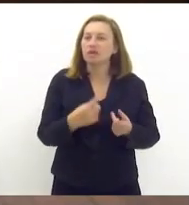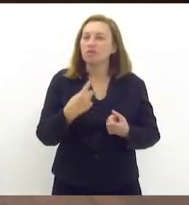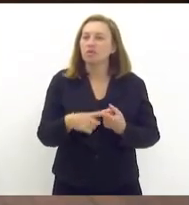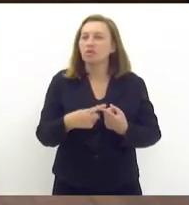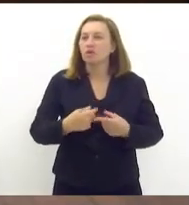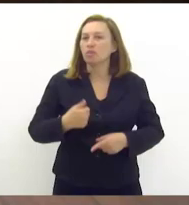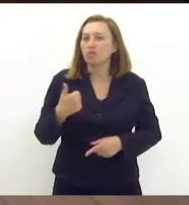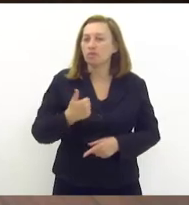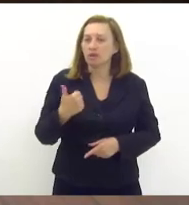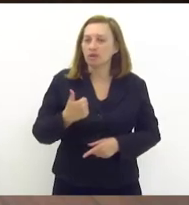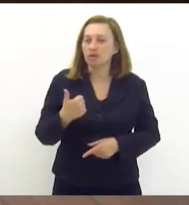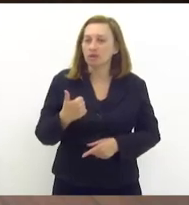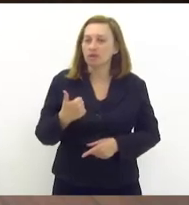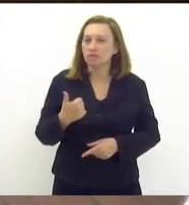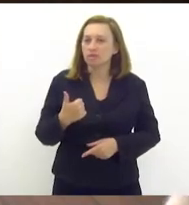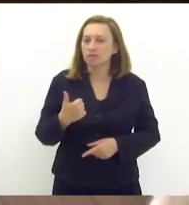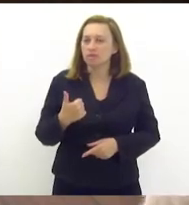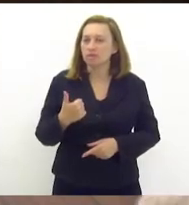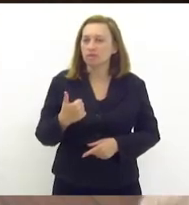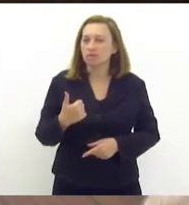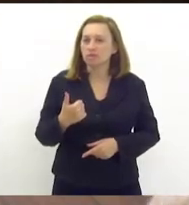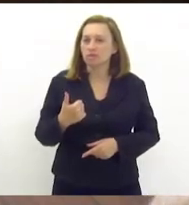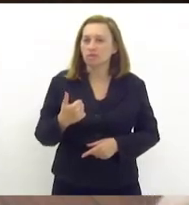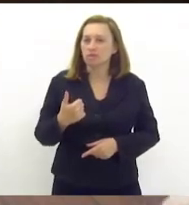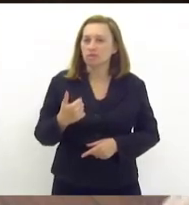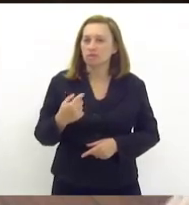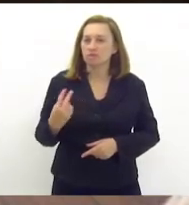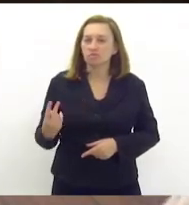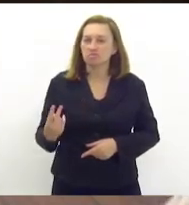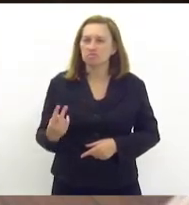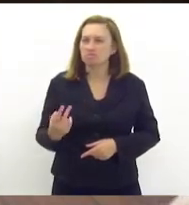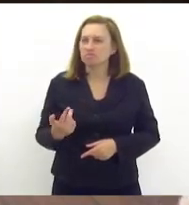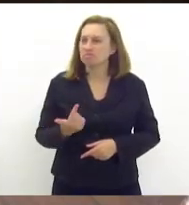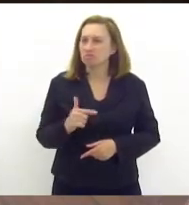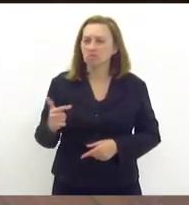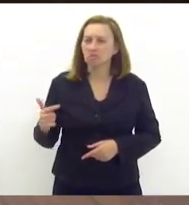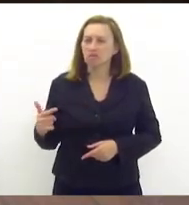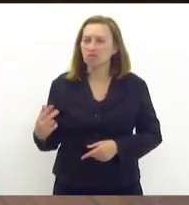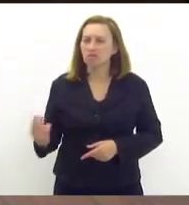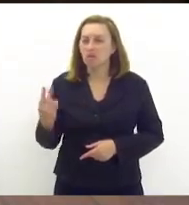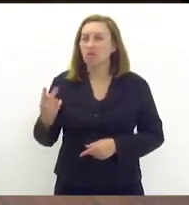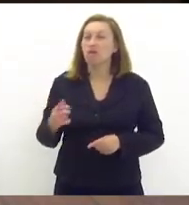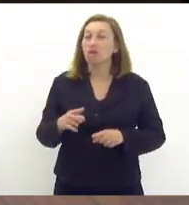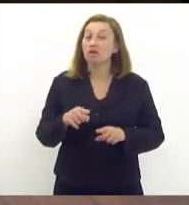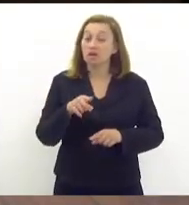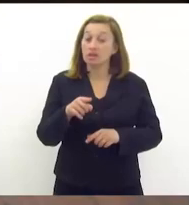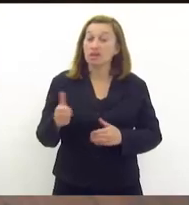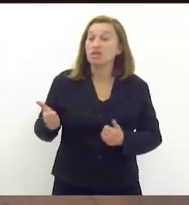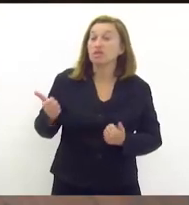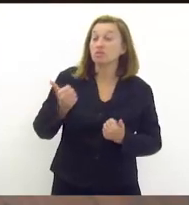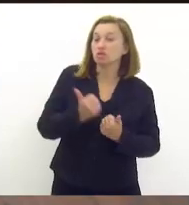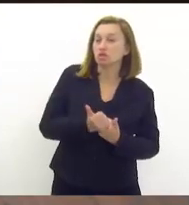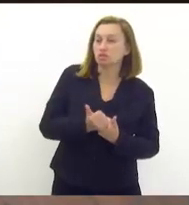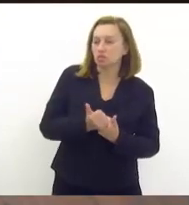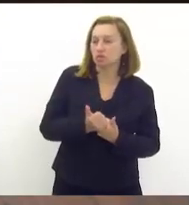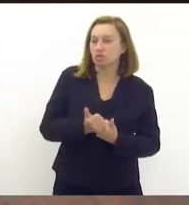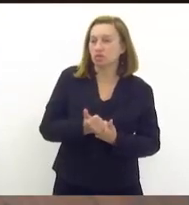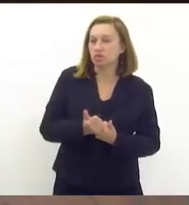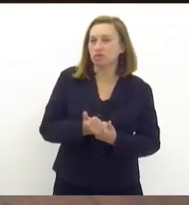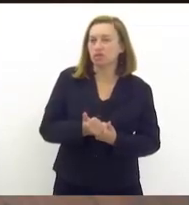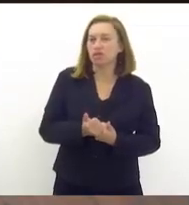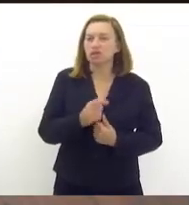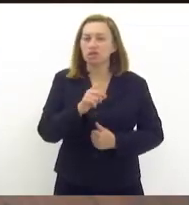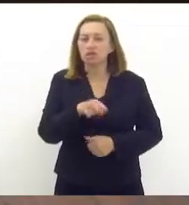o primeiro não passou mais a valer e esse passa a valer e da isenção